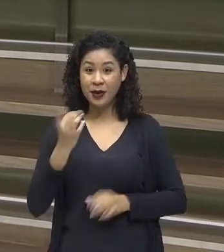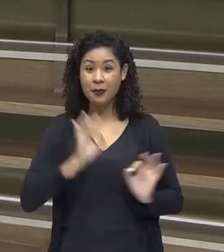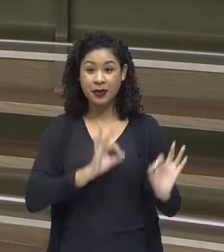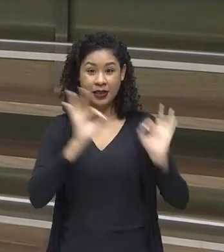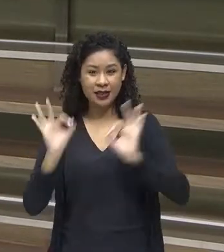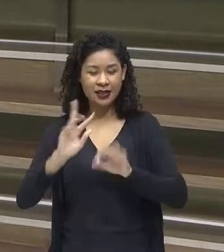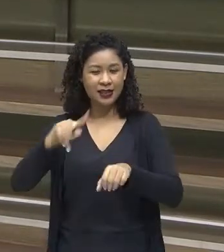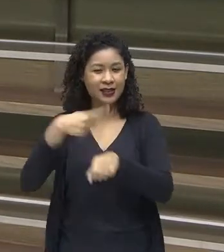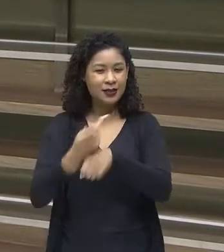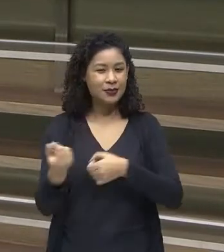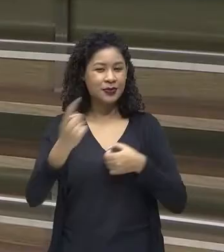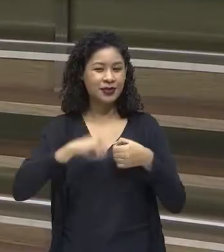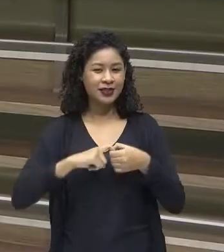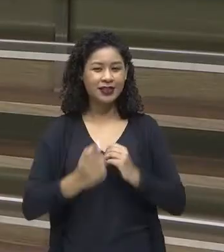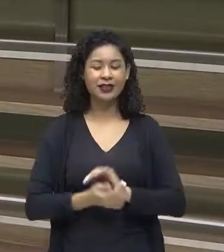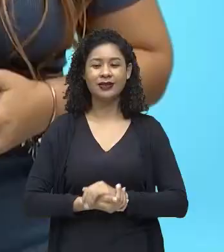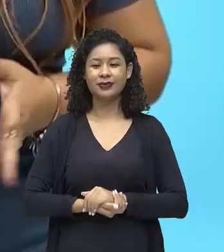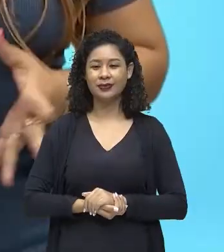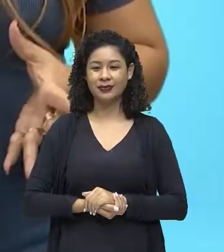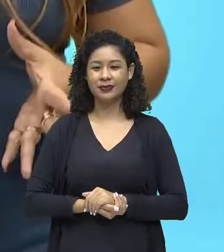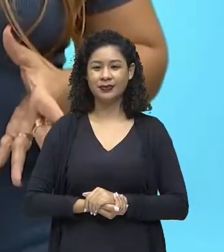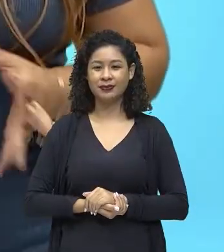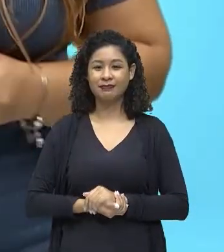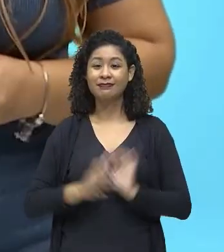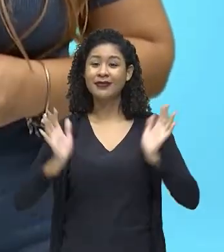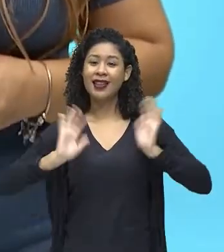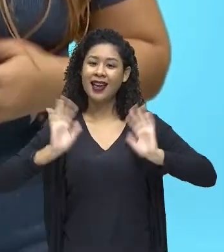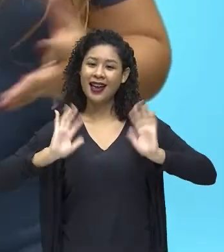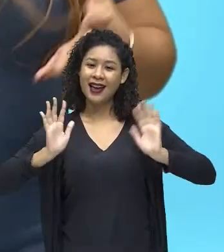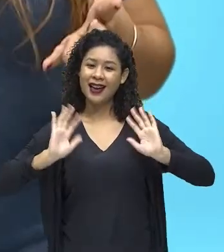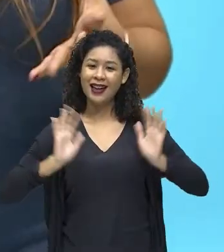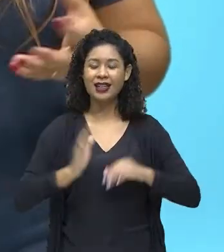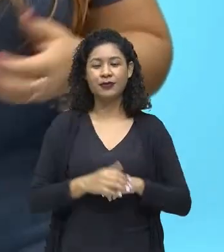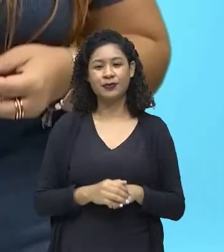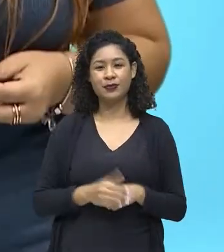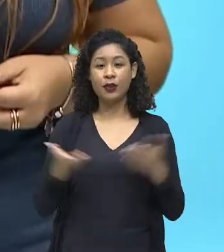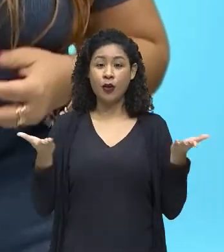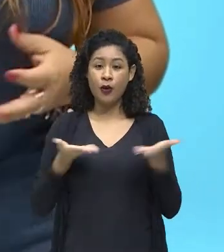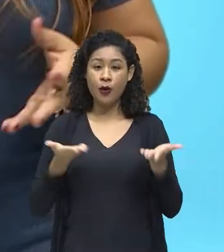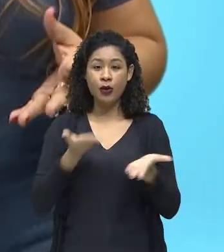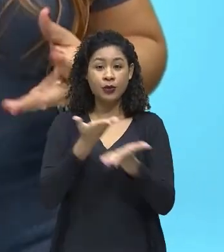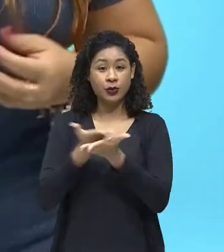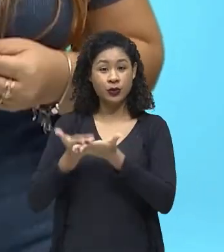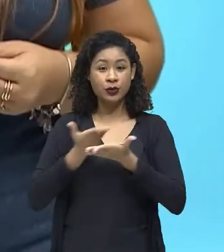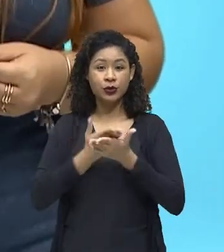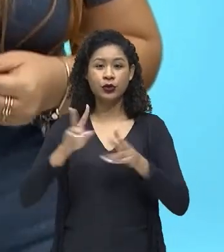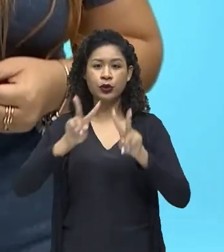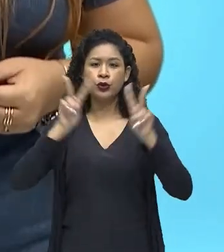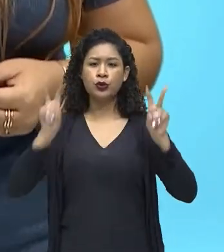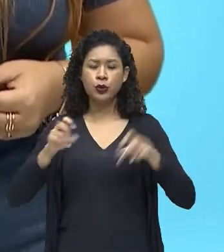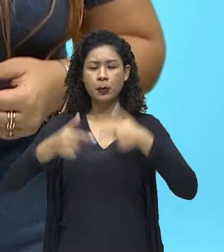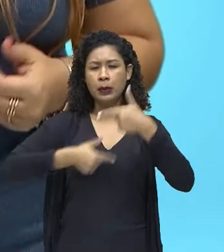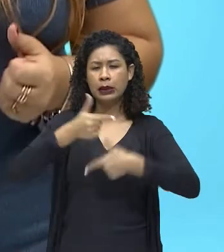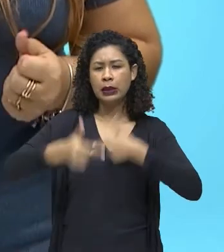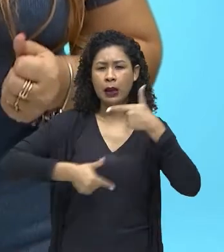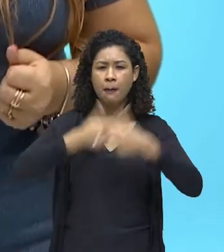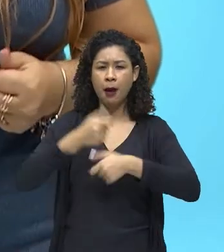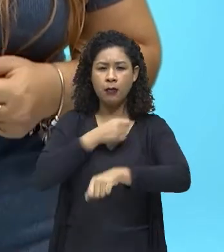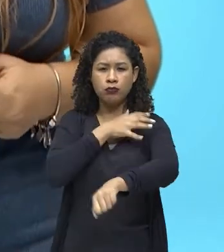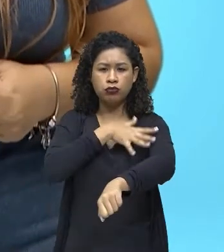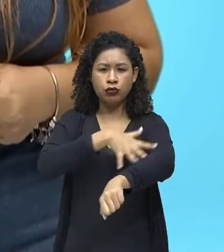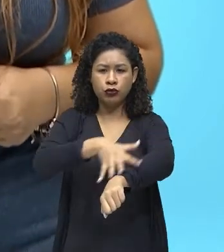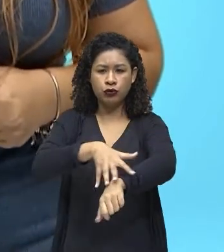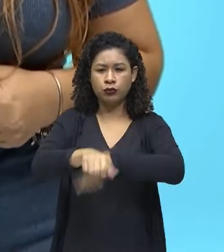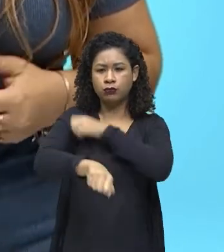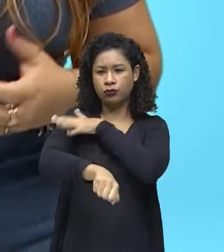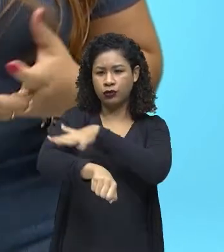a gente já volta com vocês. Olá! Hoje nós vamos falar sobre o funcionamento das veias. As veias